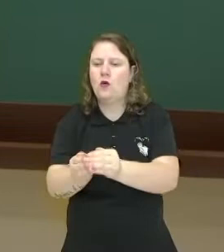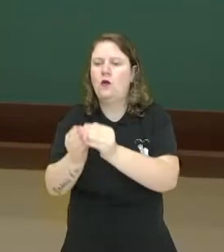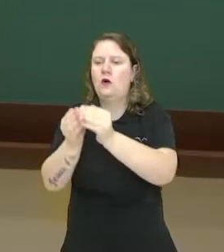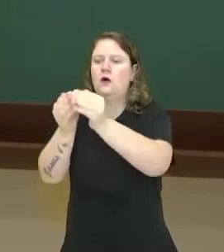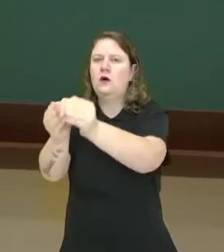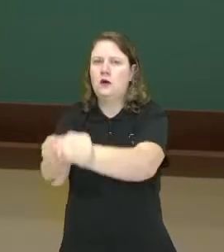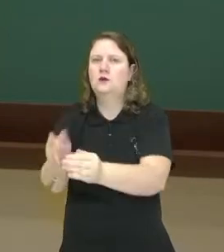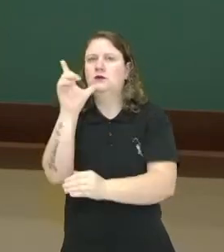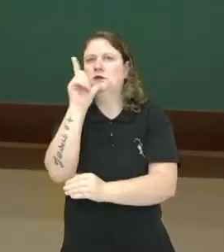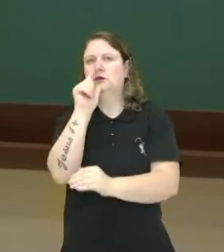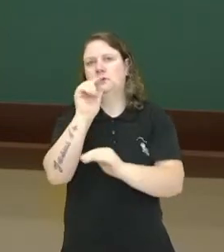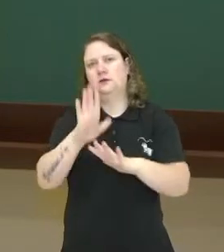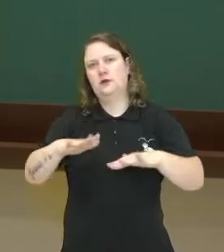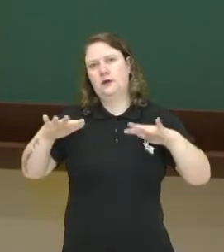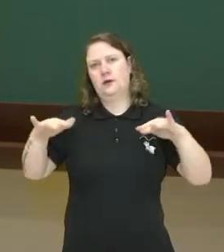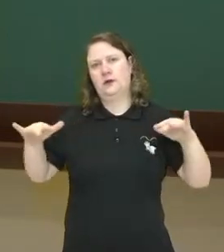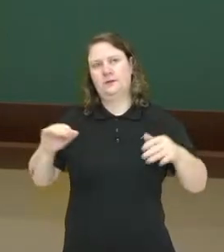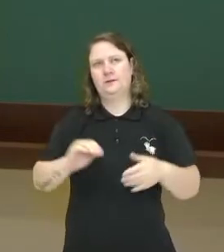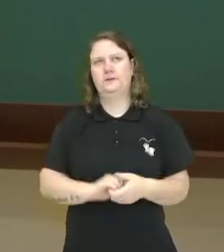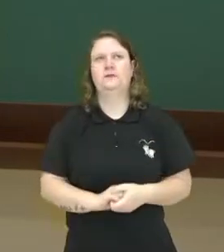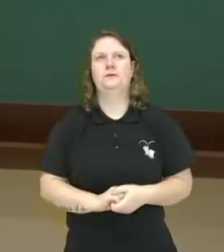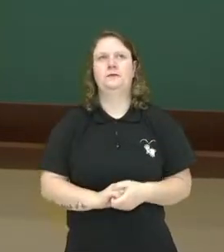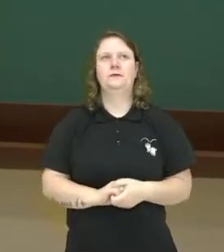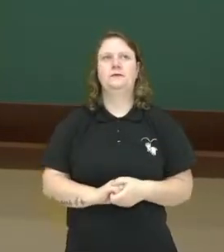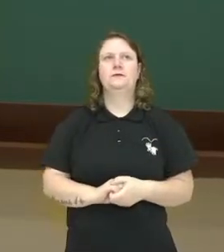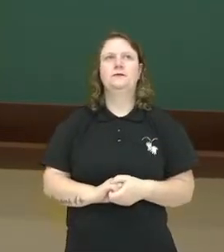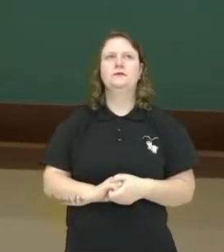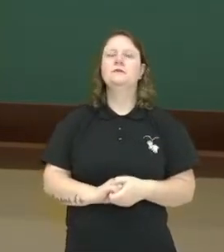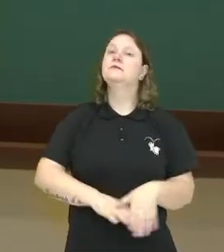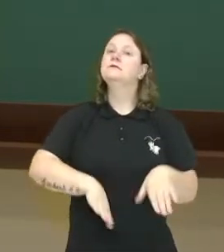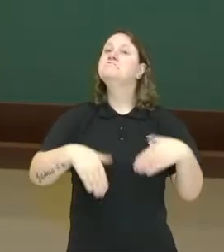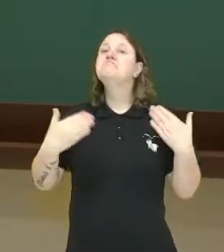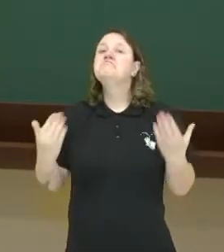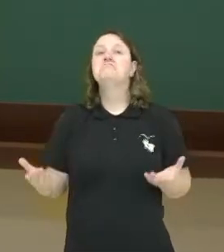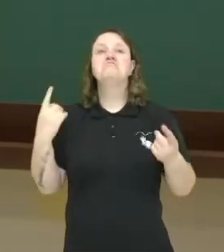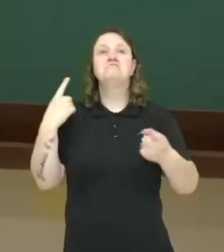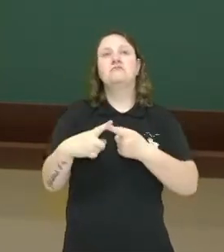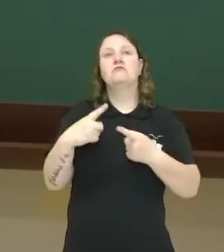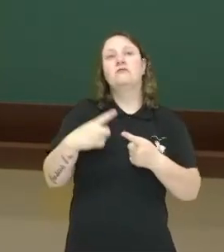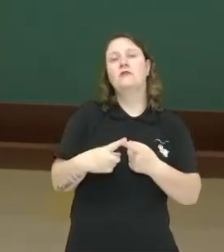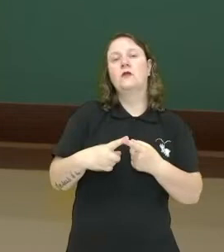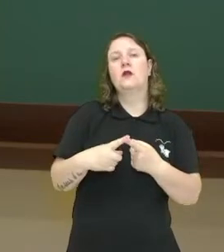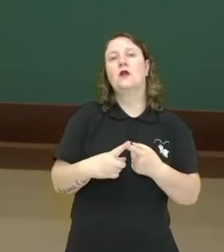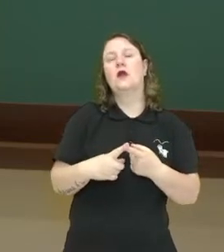Índico, certo? Características geográficas importantes. E por que eu uso o